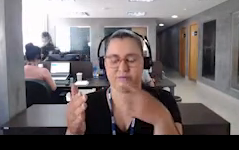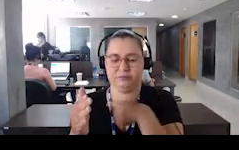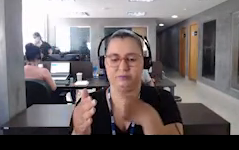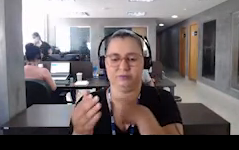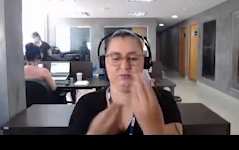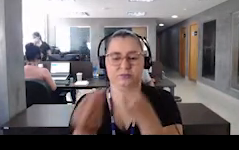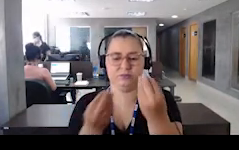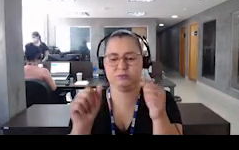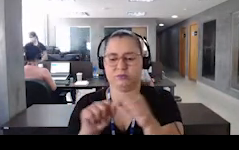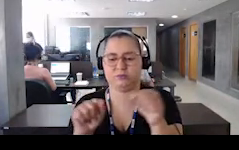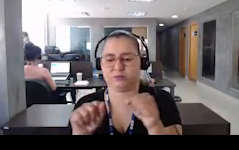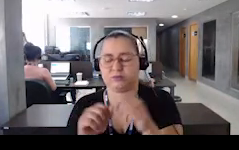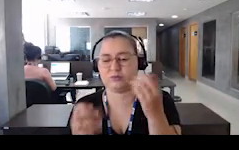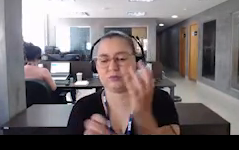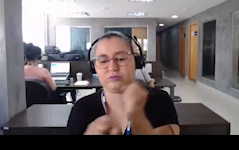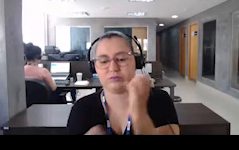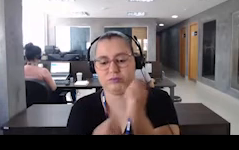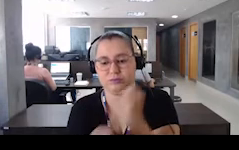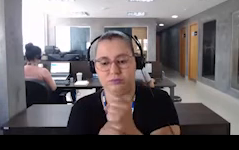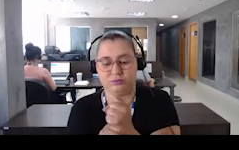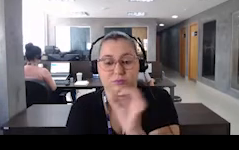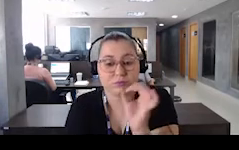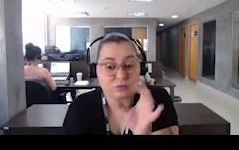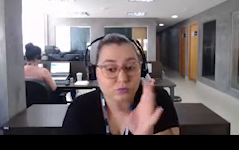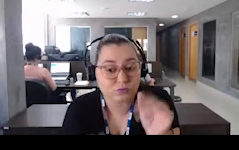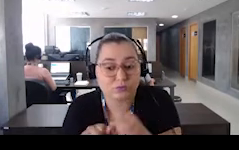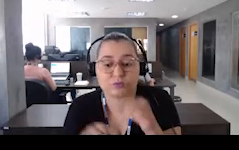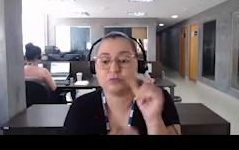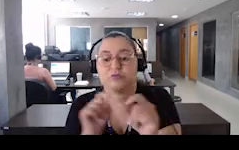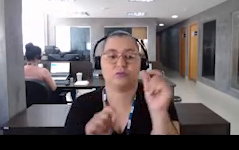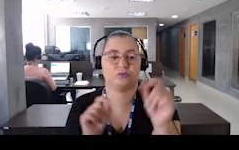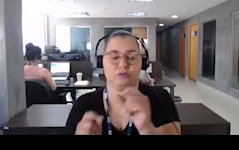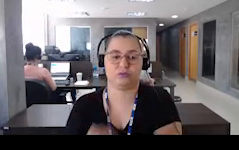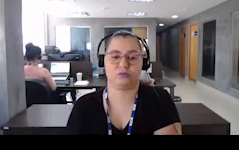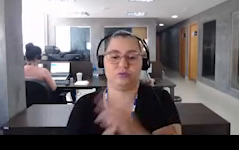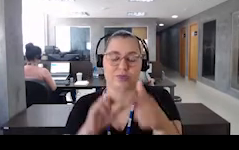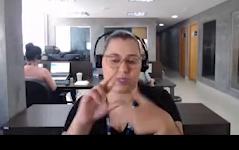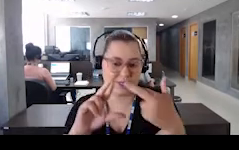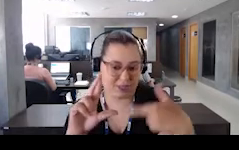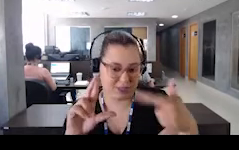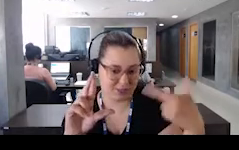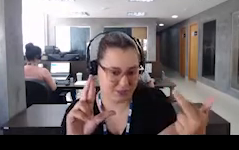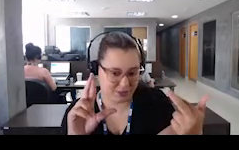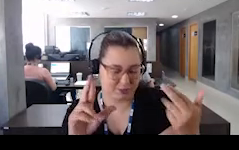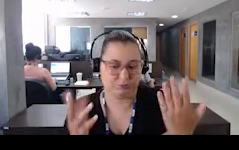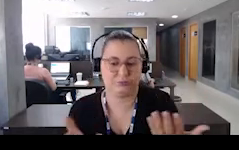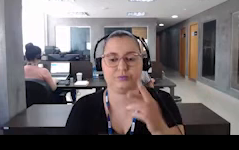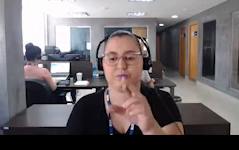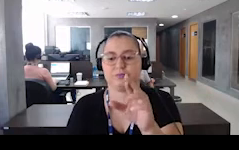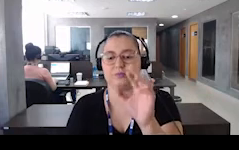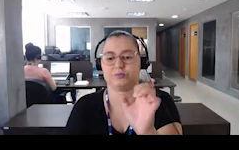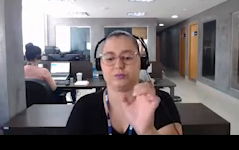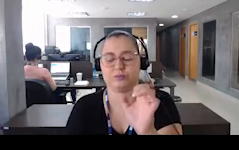especificadamente, como que faz para poder calcular? Basta a gente fazer assim, ó. Resistência equivalente, que eu vou chamar